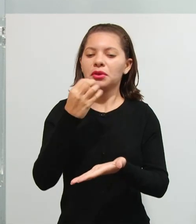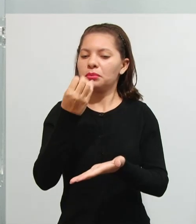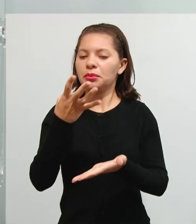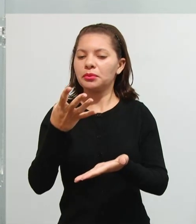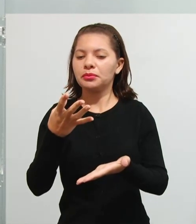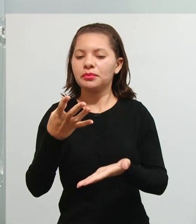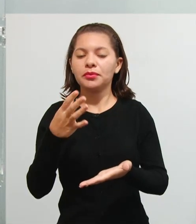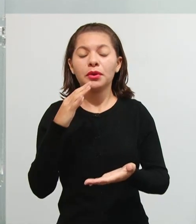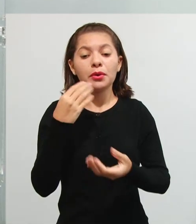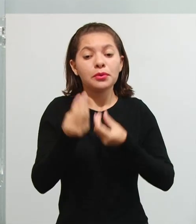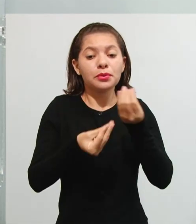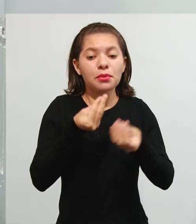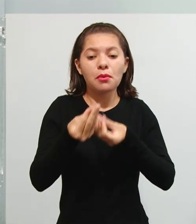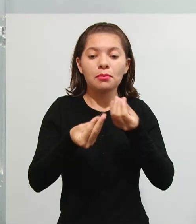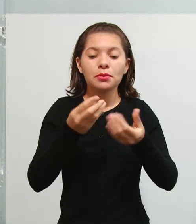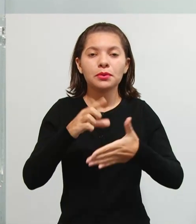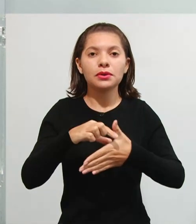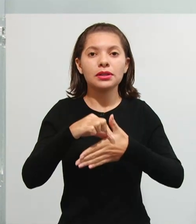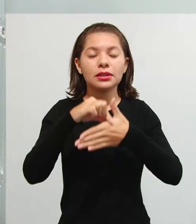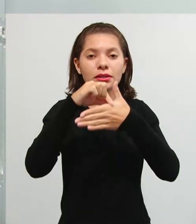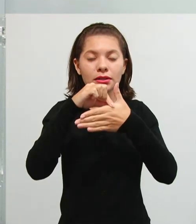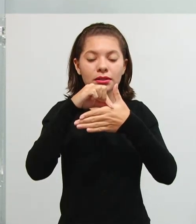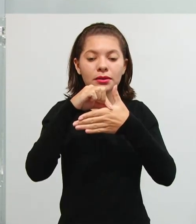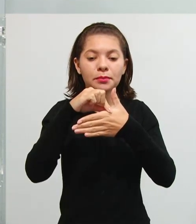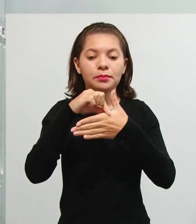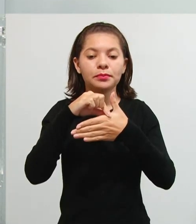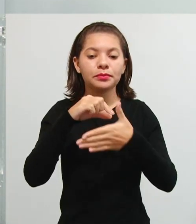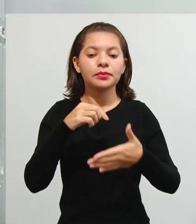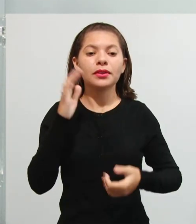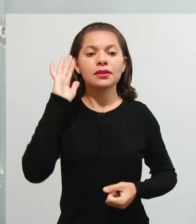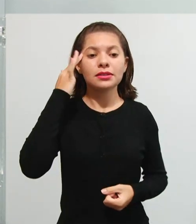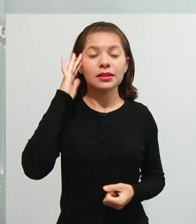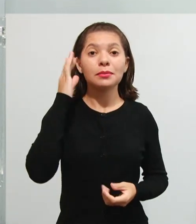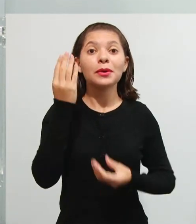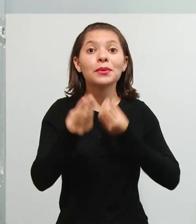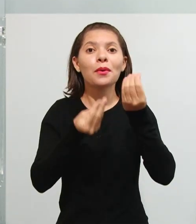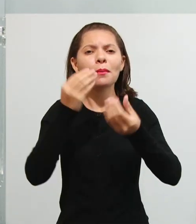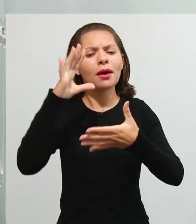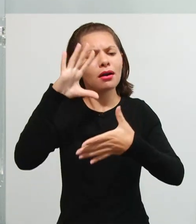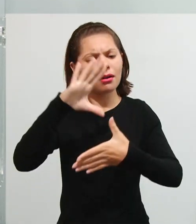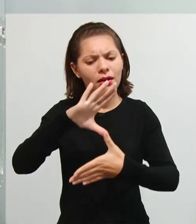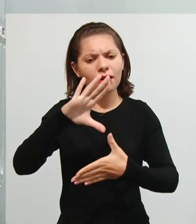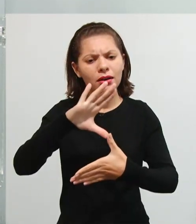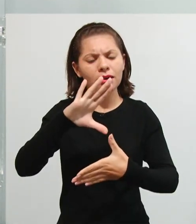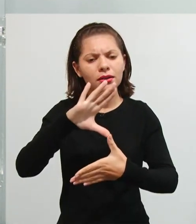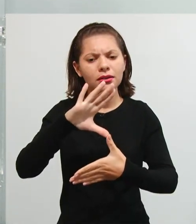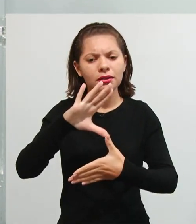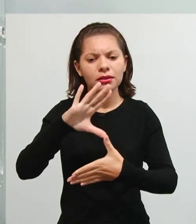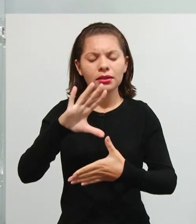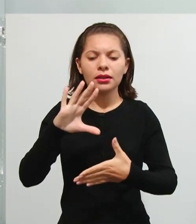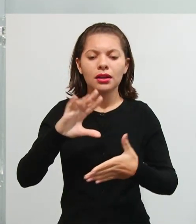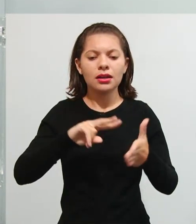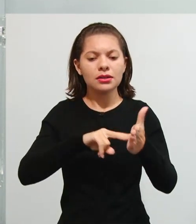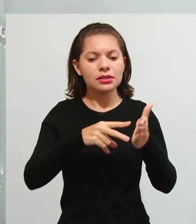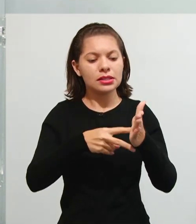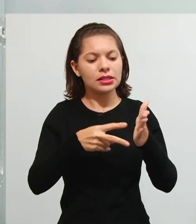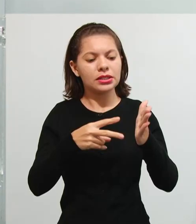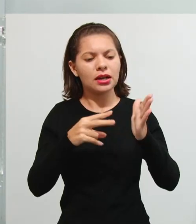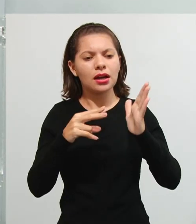que vai saber? O líder, as lideranças vão saber mapeando, ou seja,